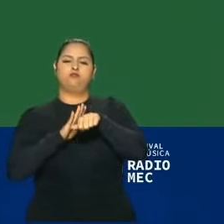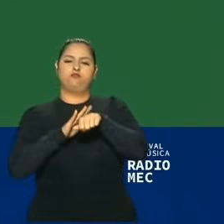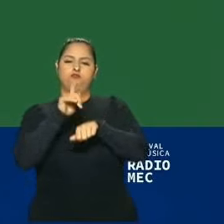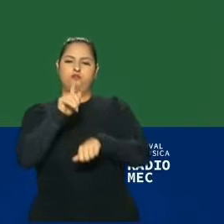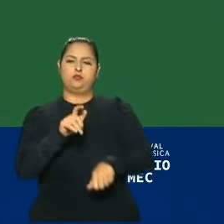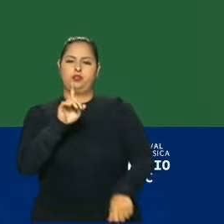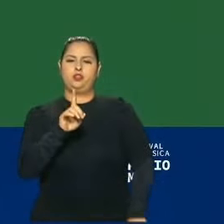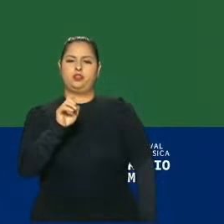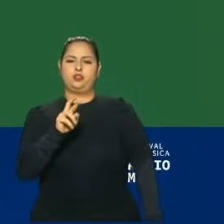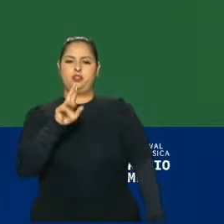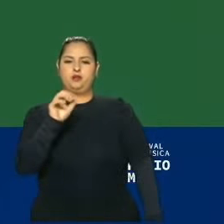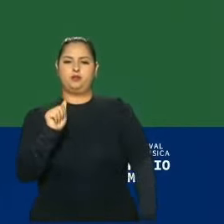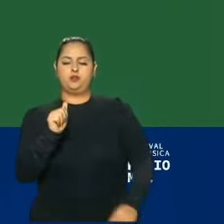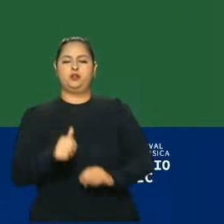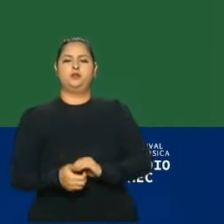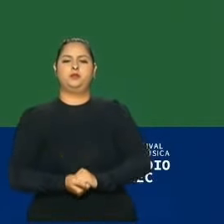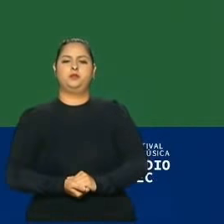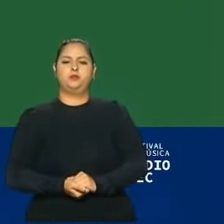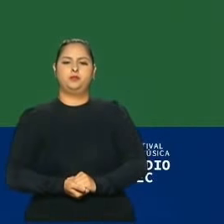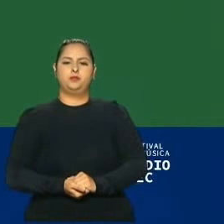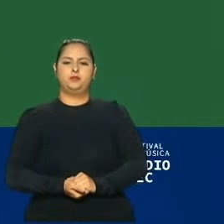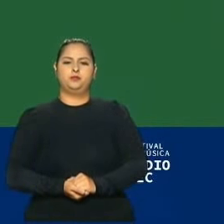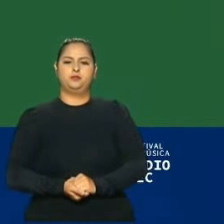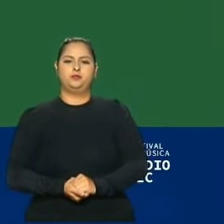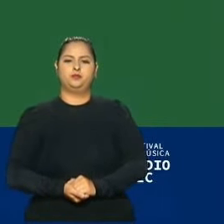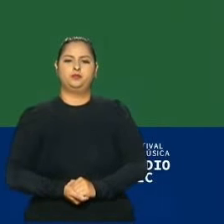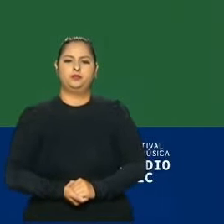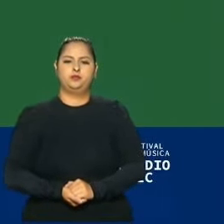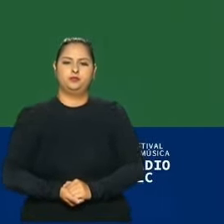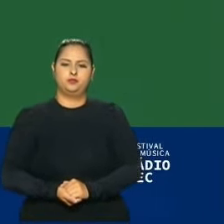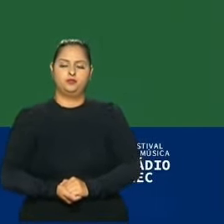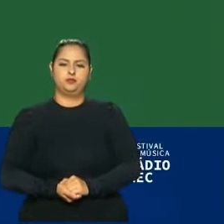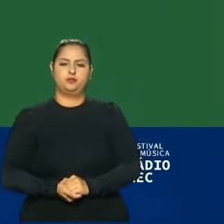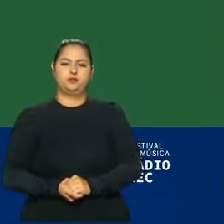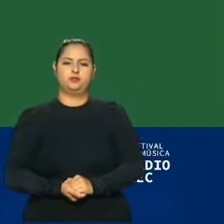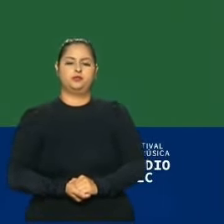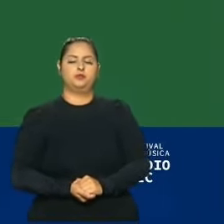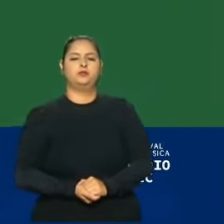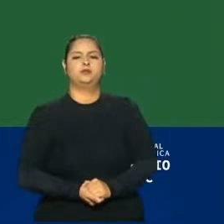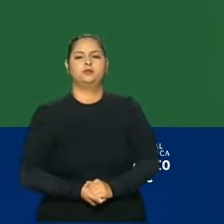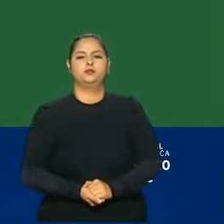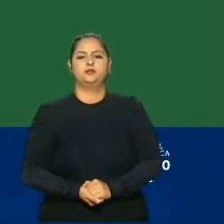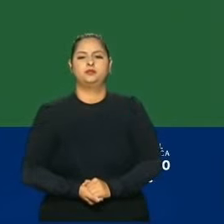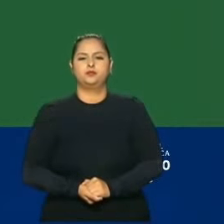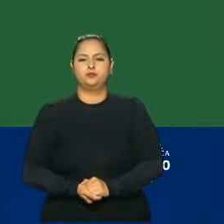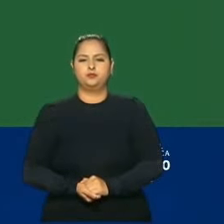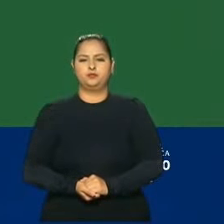E aí começou a misturar, e aí começou a misturar.